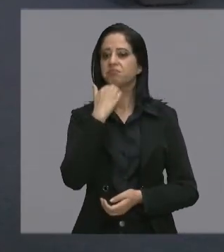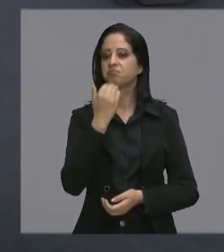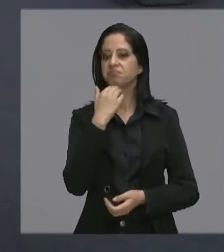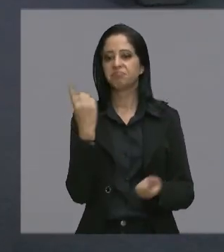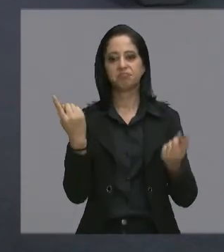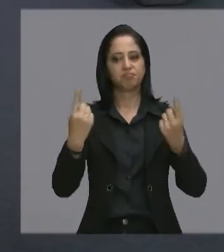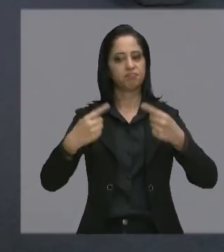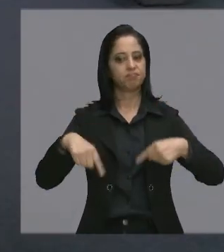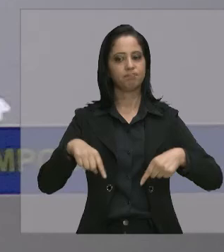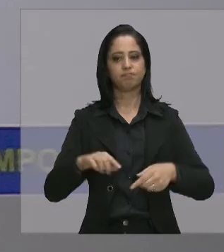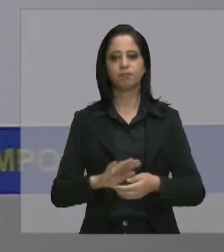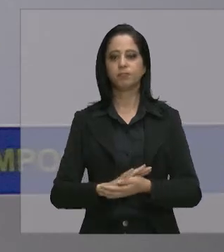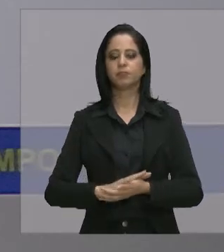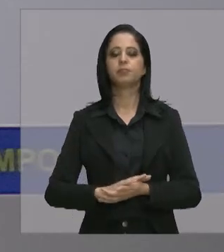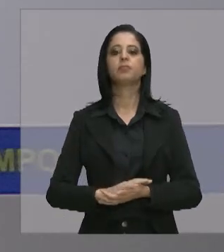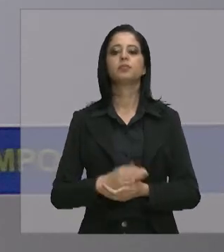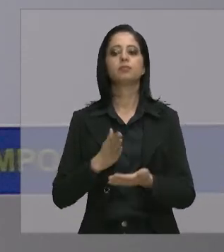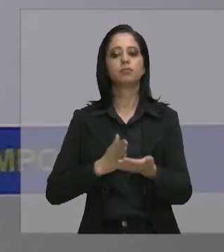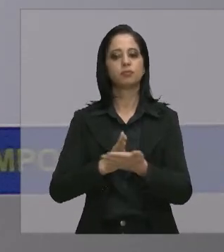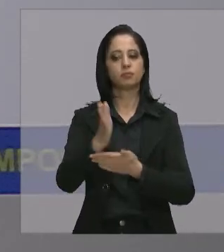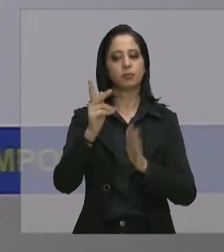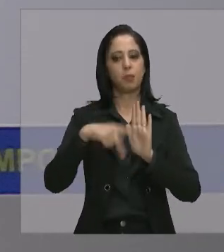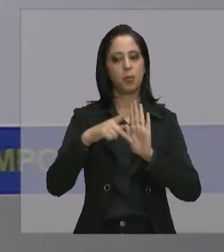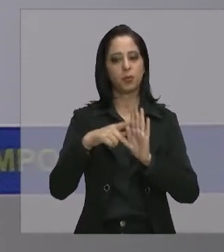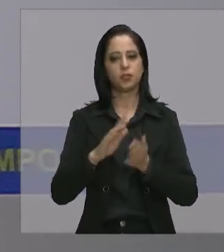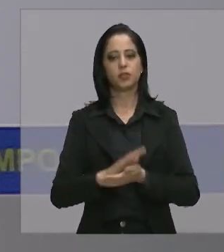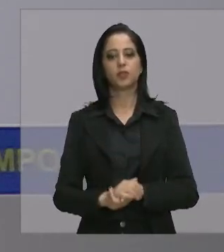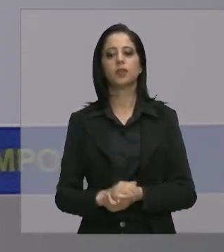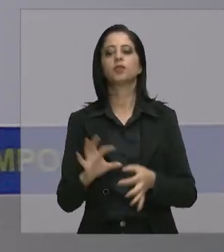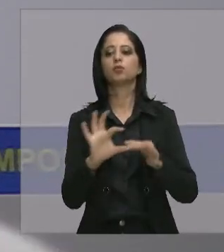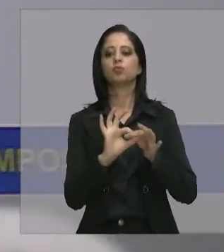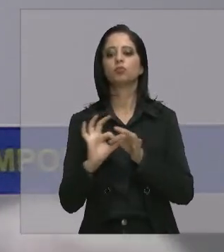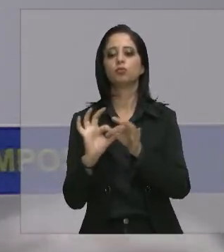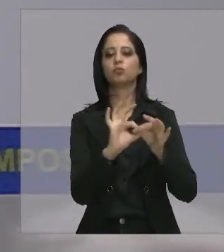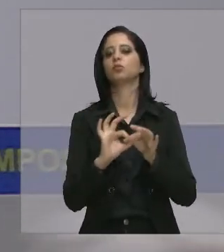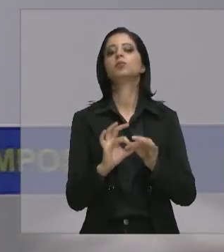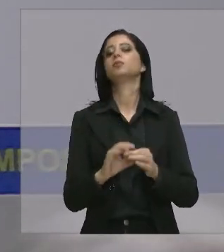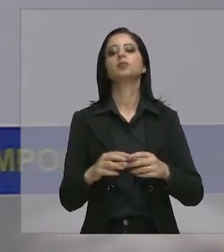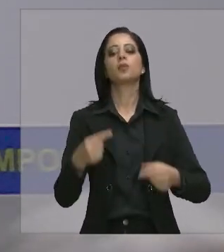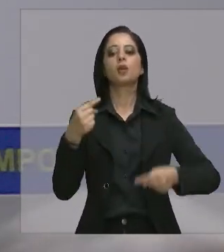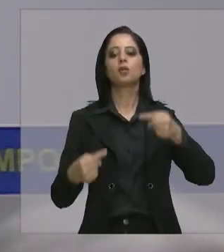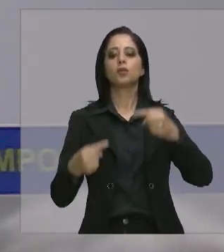manifestação contrária. Projeto aprovado por unanimidade. Em discussão, o processo